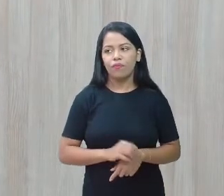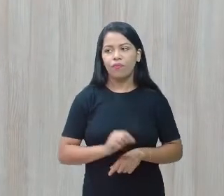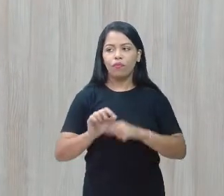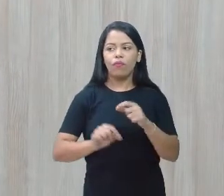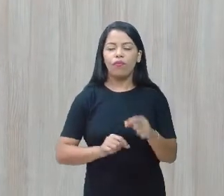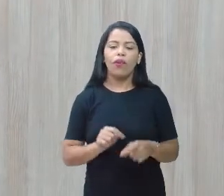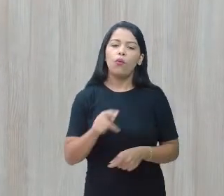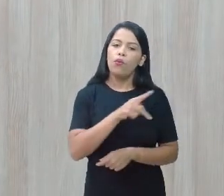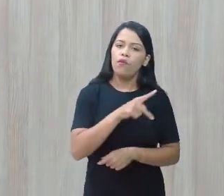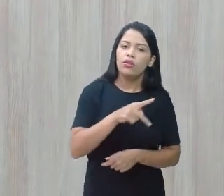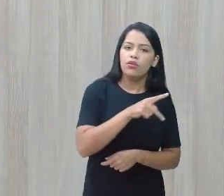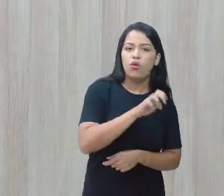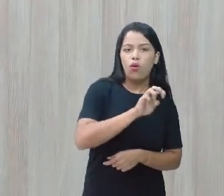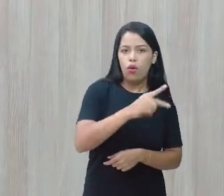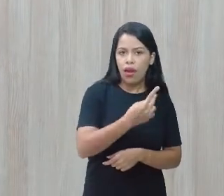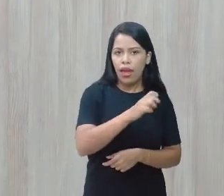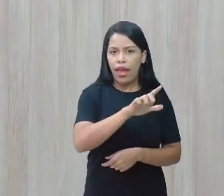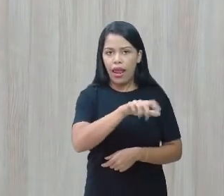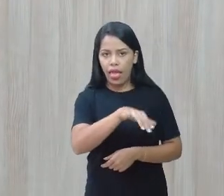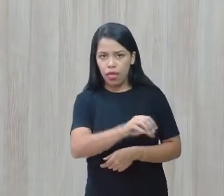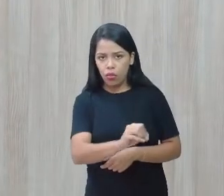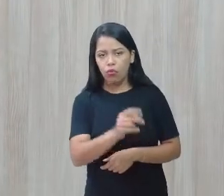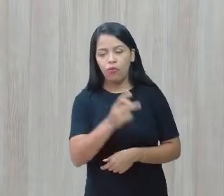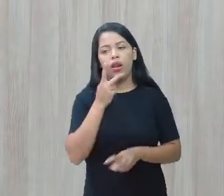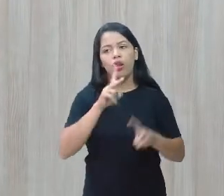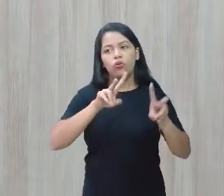professor Heleno, falando a questão aí da